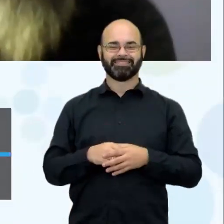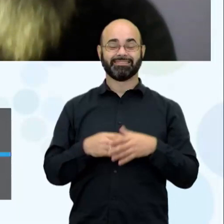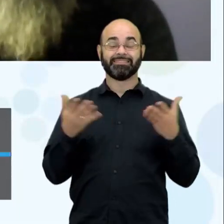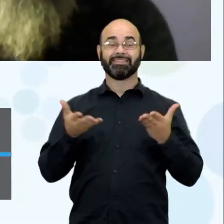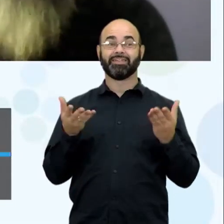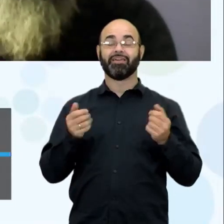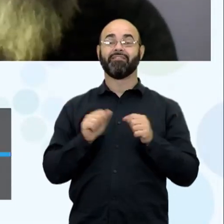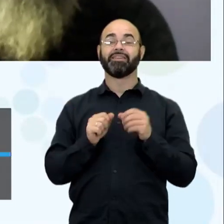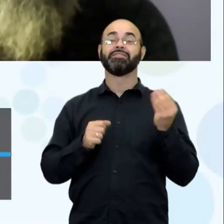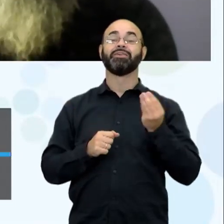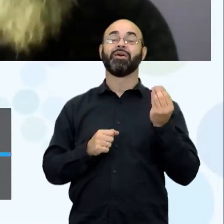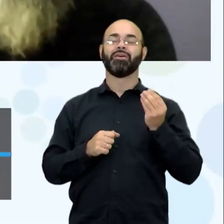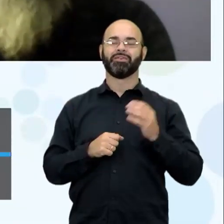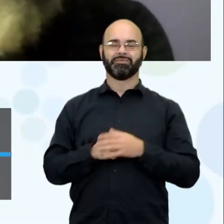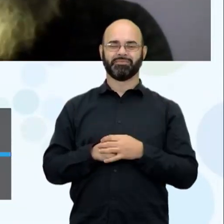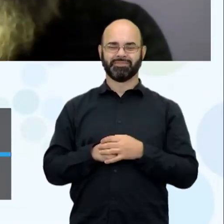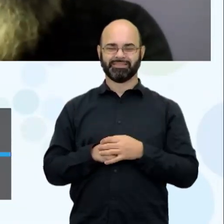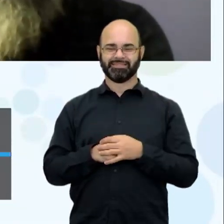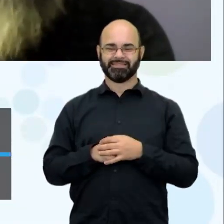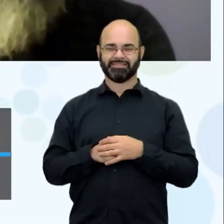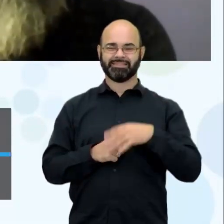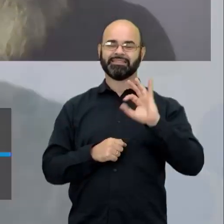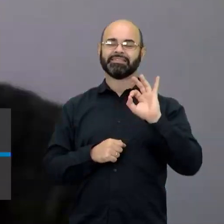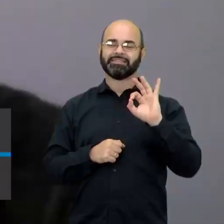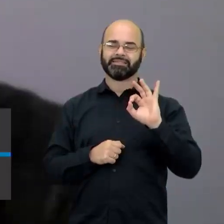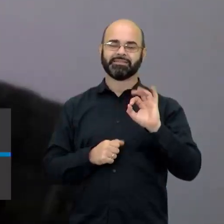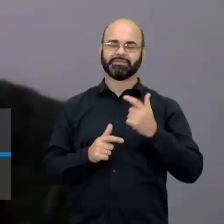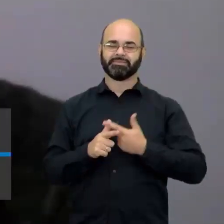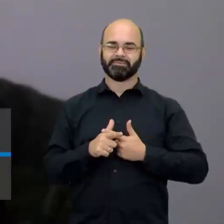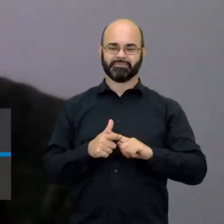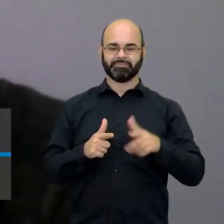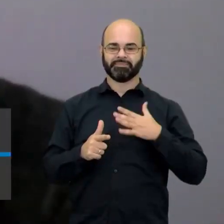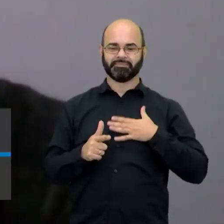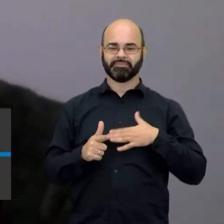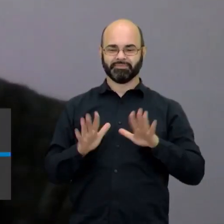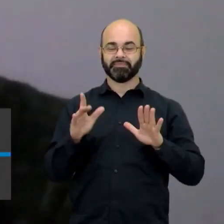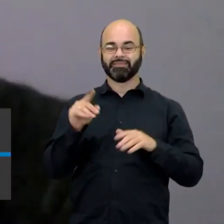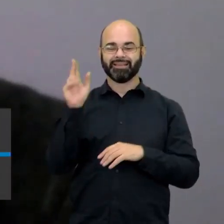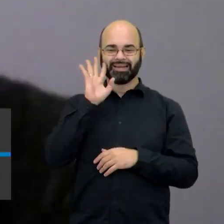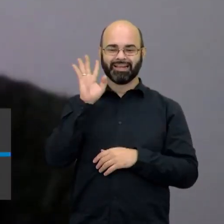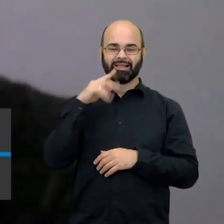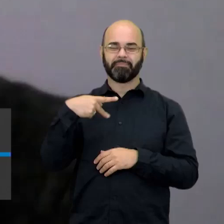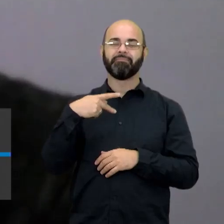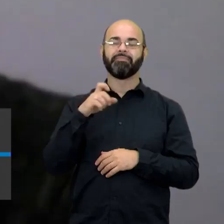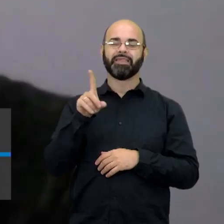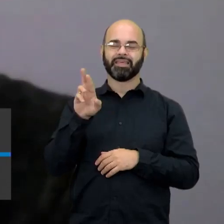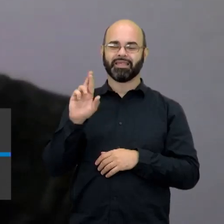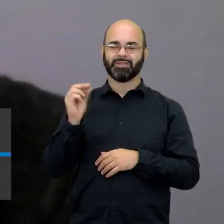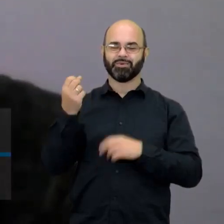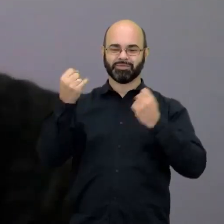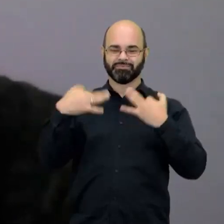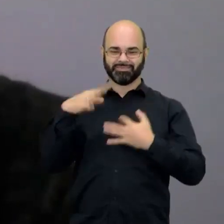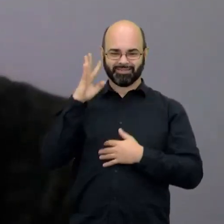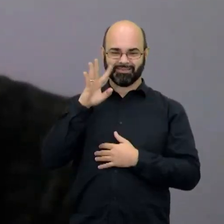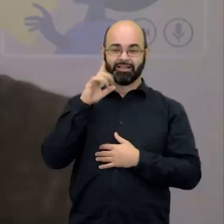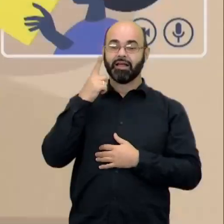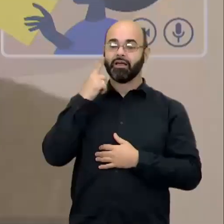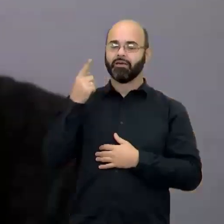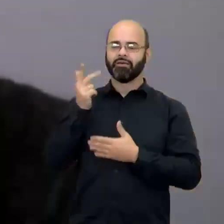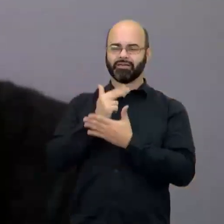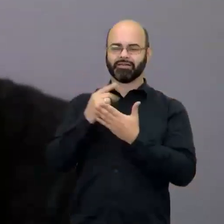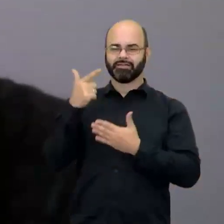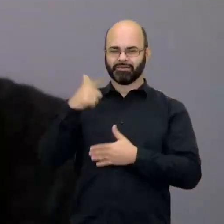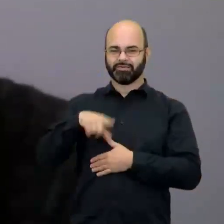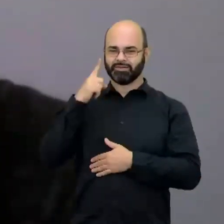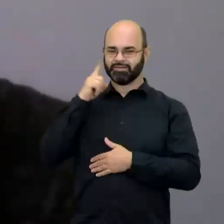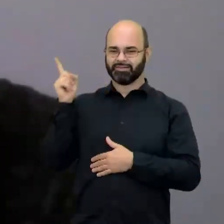Olha só, o Pedro Henrique até chegou quase lá, foi bacana, viu, Pedro Henrique? Ó, dá uma olhadinha no desenho, olha o desenho de novo,